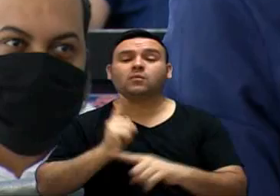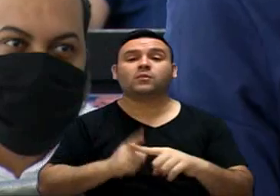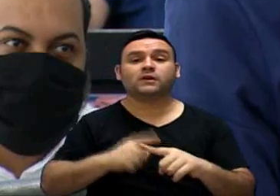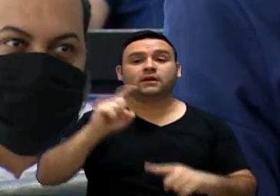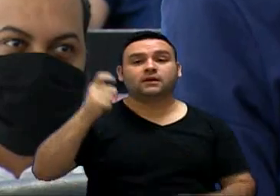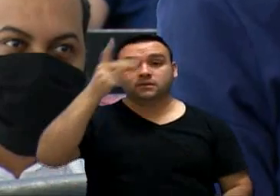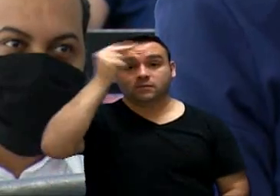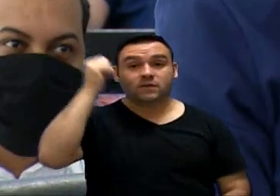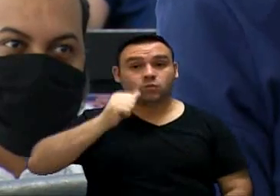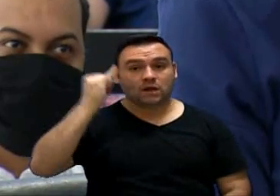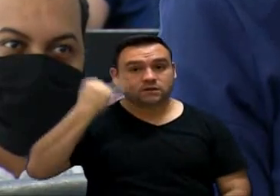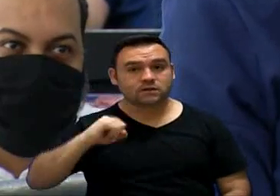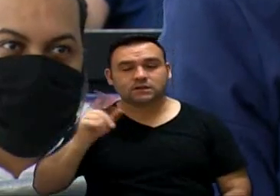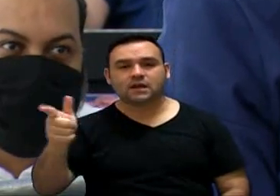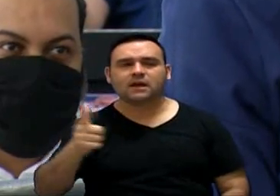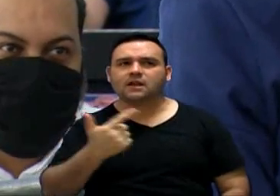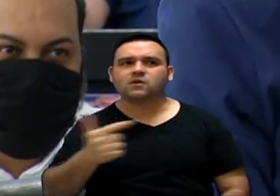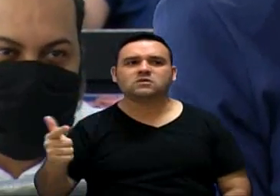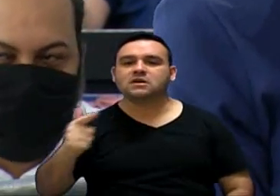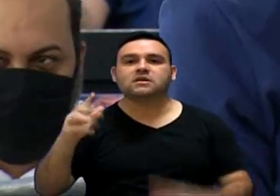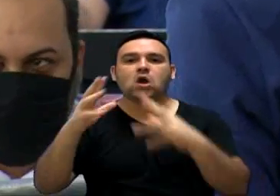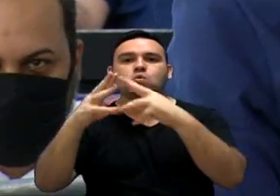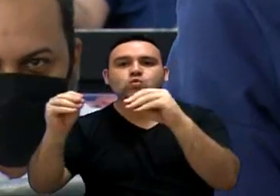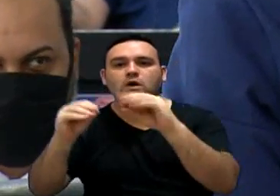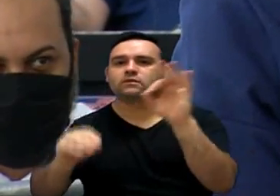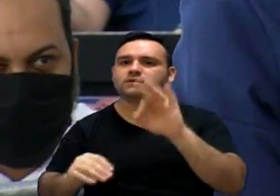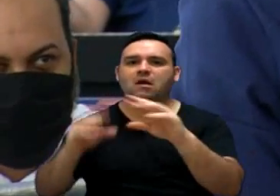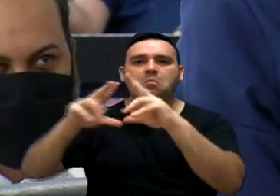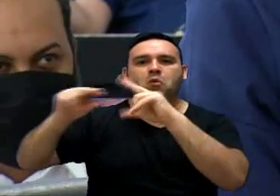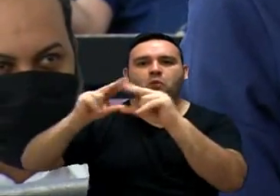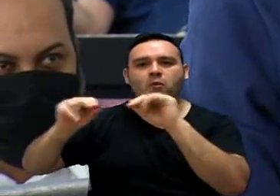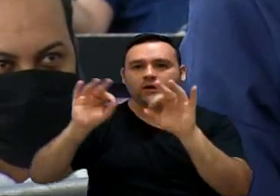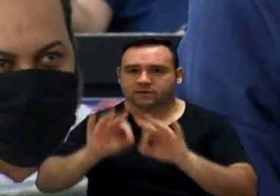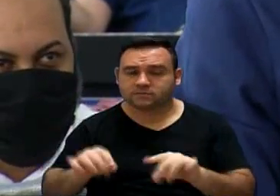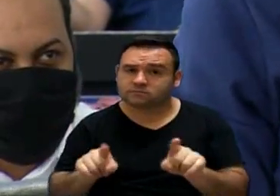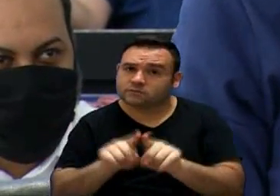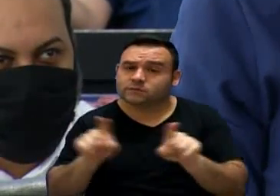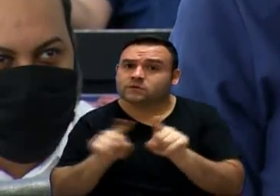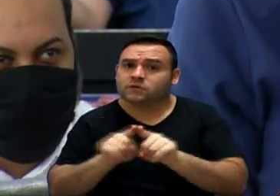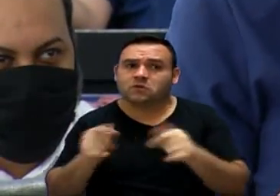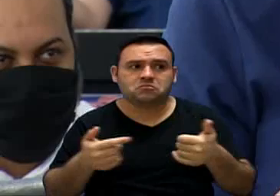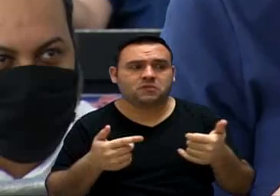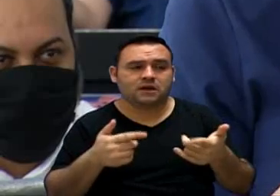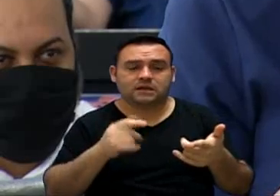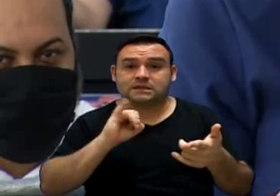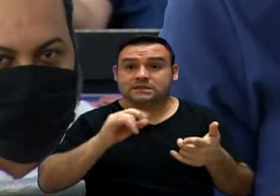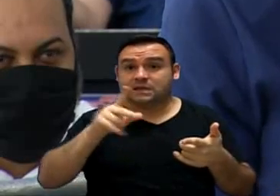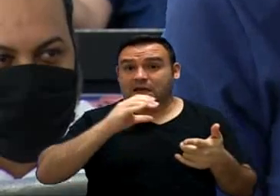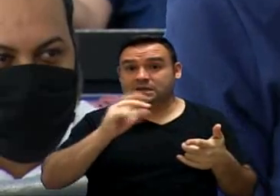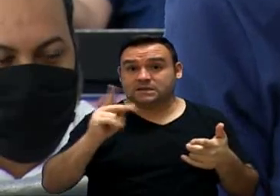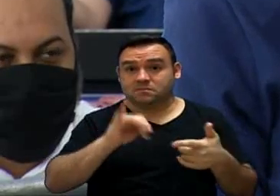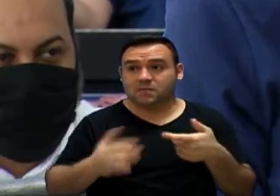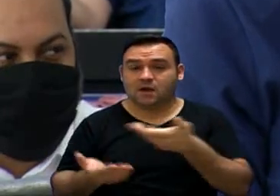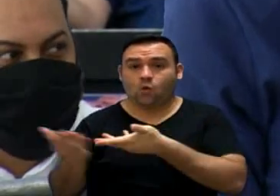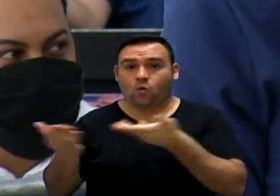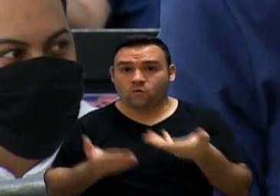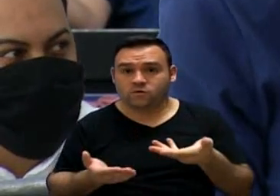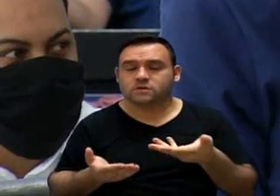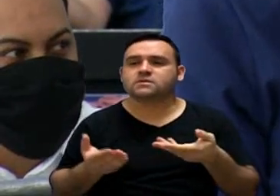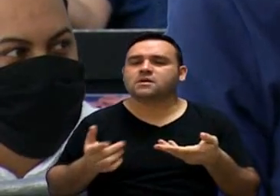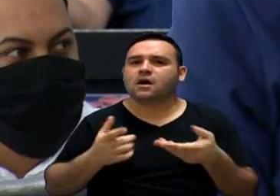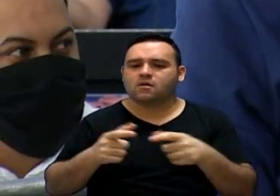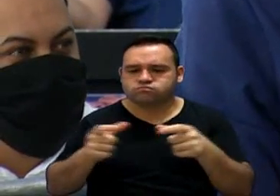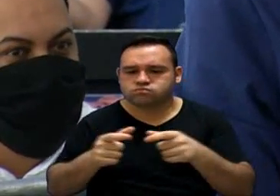ex-prefeita Jaqueline não está desaparecida, não deixaria de receber uma intimação da CPI,